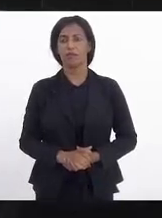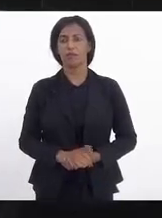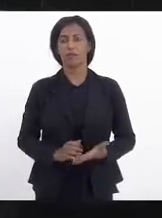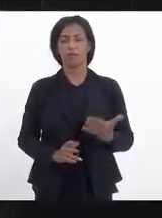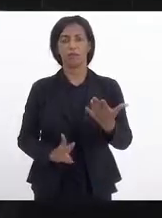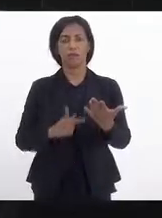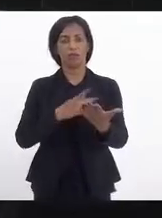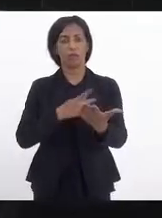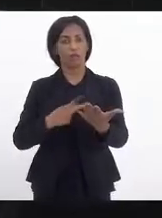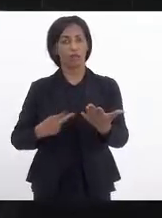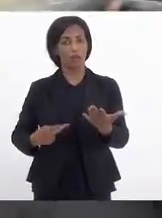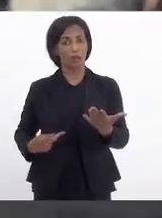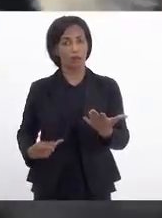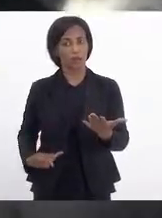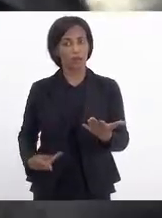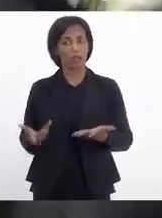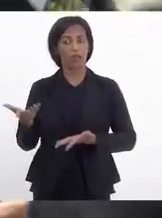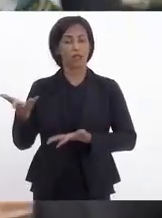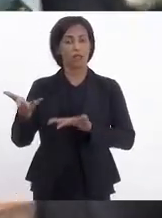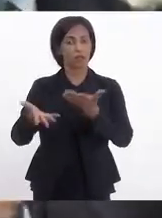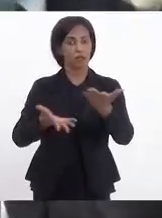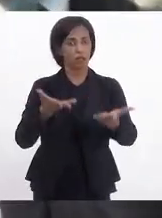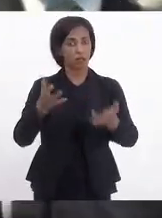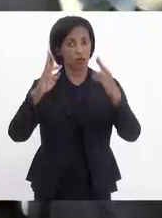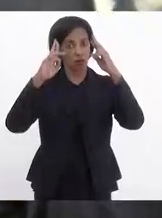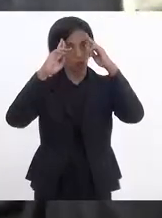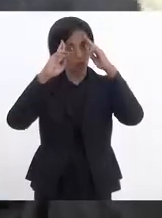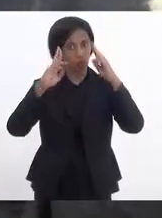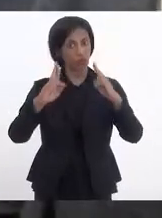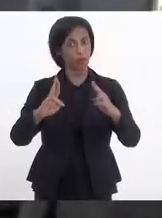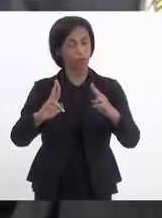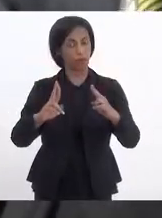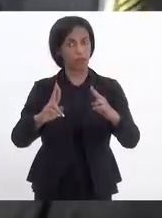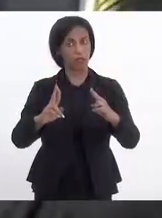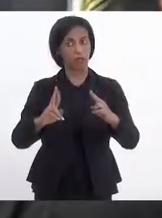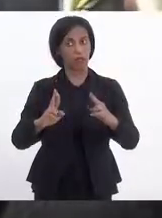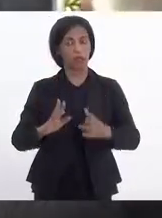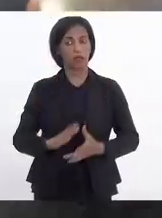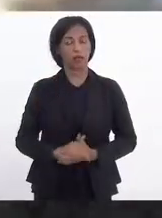presidência estado nos tratando com o máximo respeito senhores